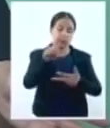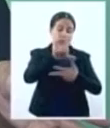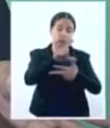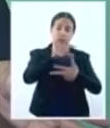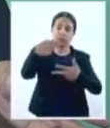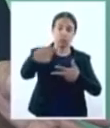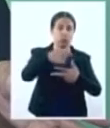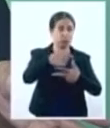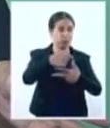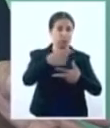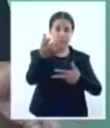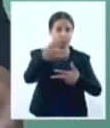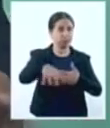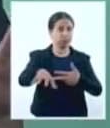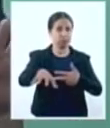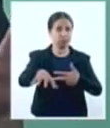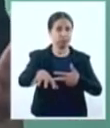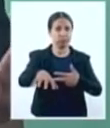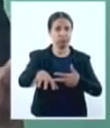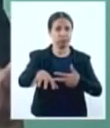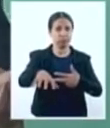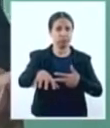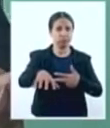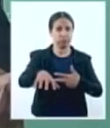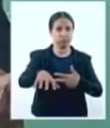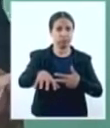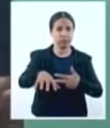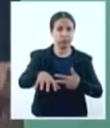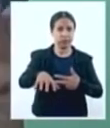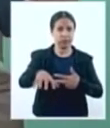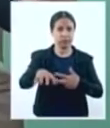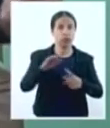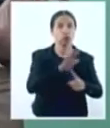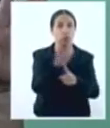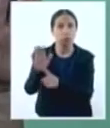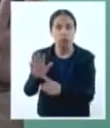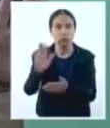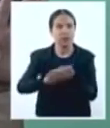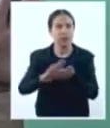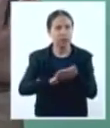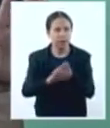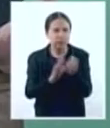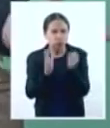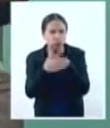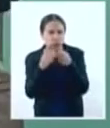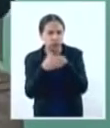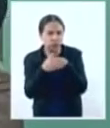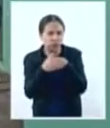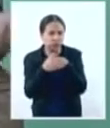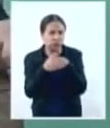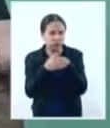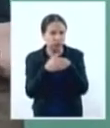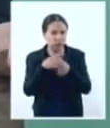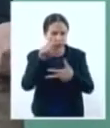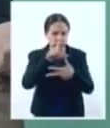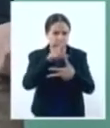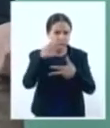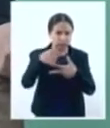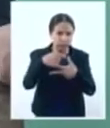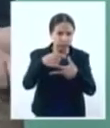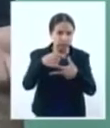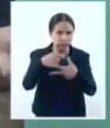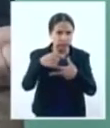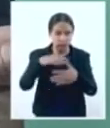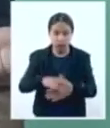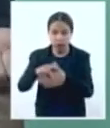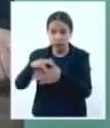resistência que é publicamente velada. Não, a gente é a favor também. Uhum. Tal. Mas a liderança do prefeito vota contra. Vota